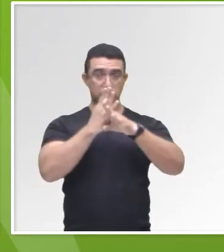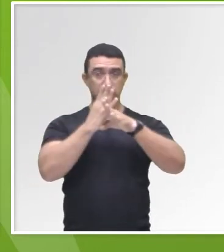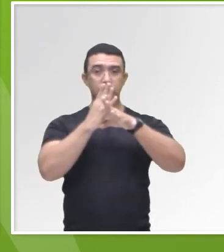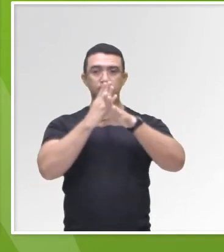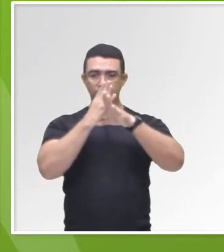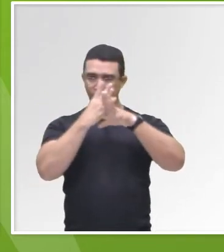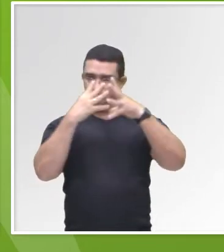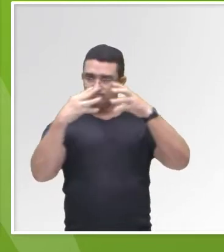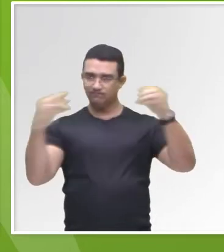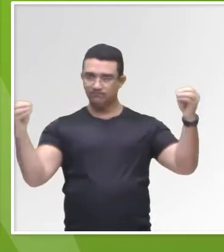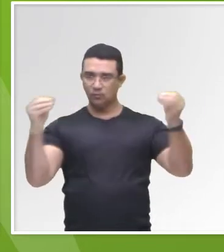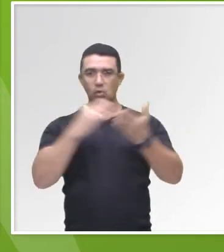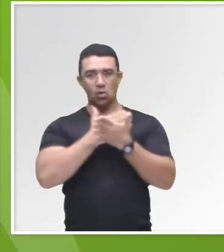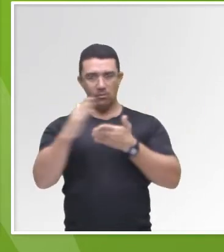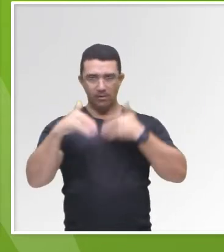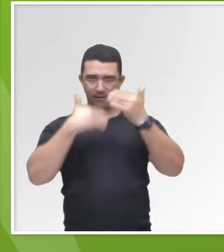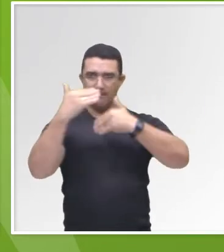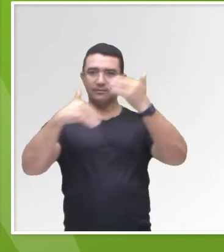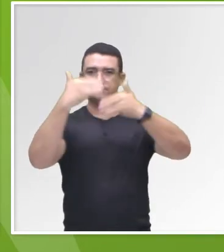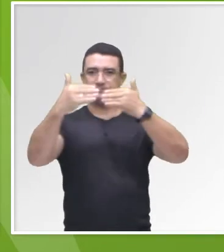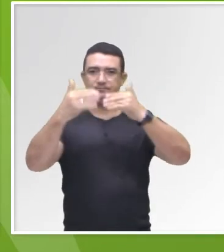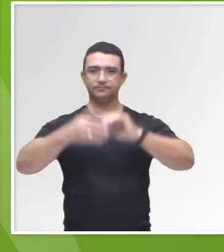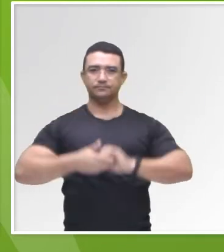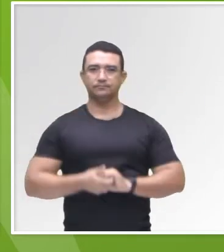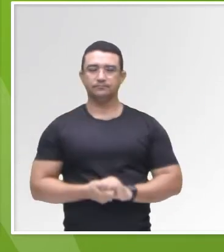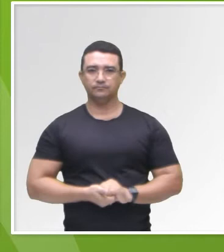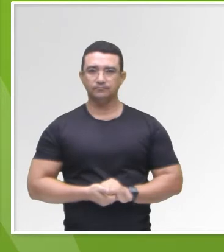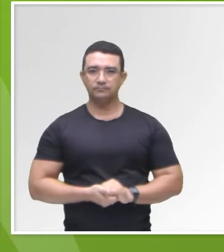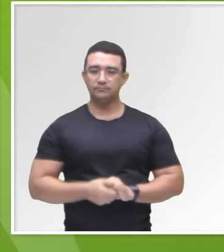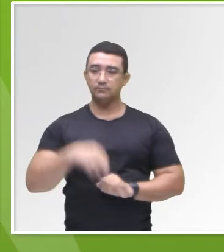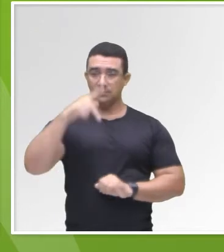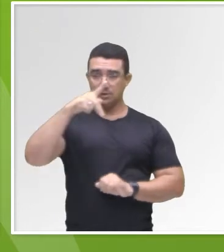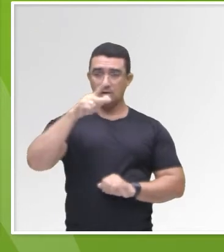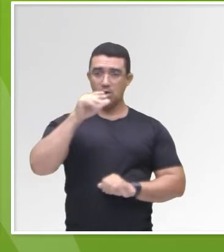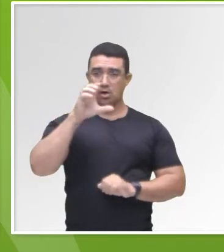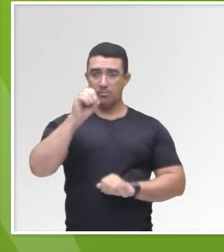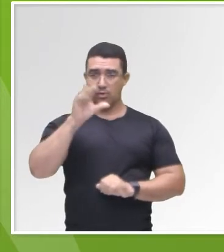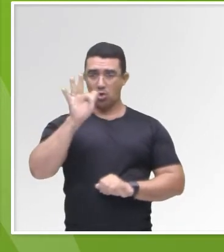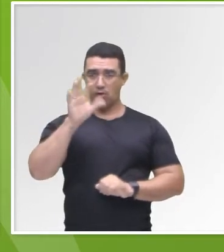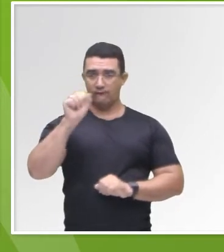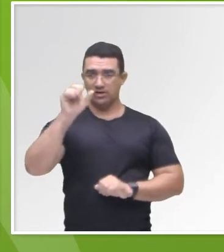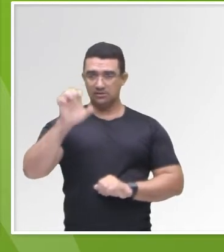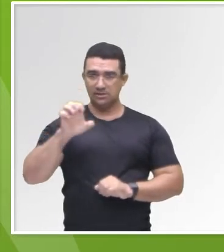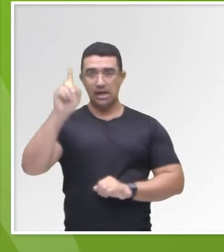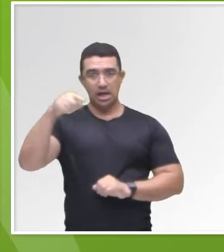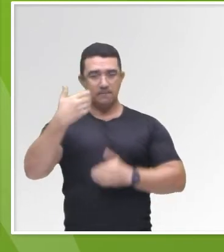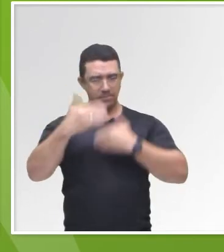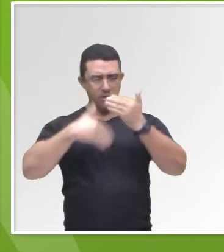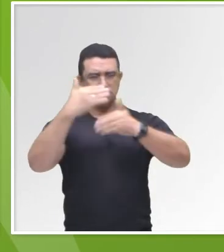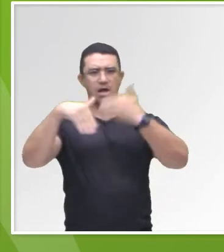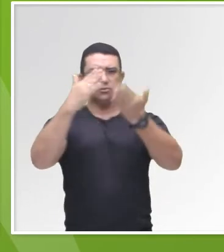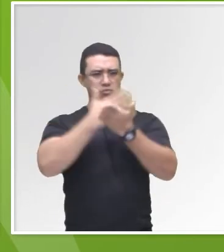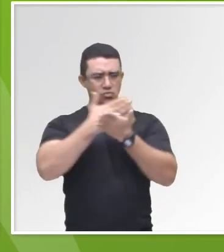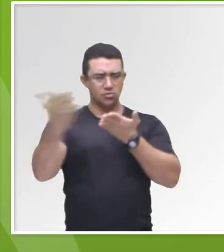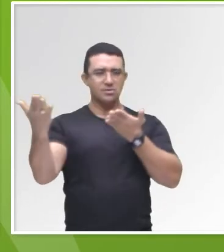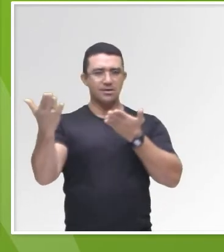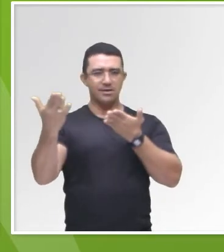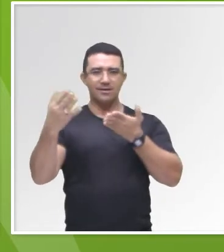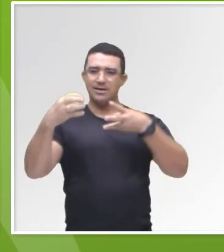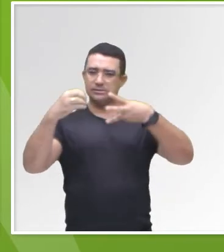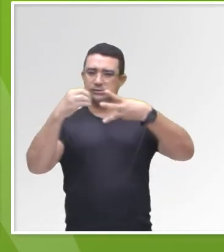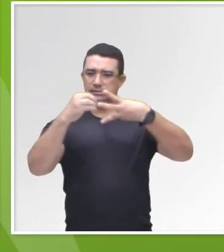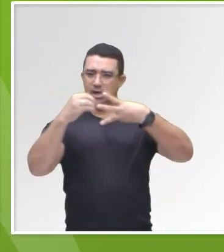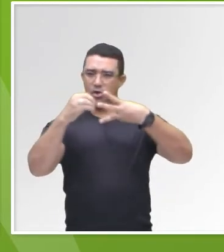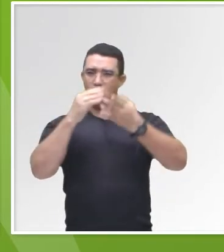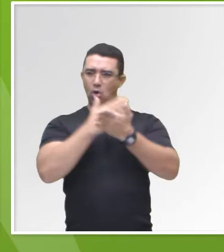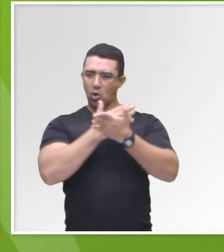Aí, na prófase, o processo inicial da mitose, né? Onde a célula começa a se preparar, a gente